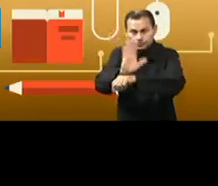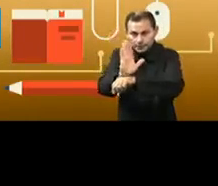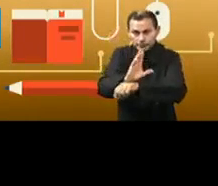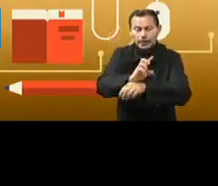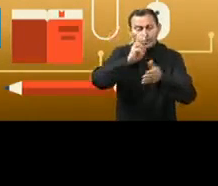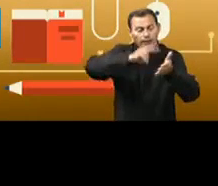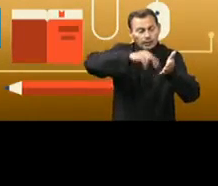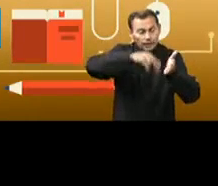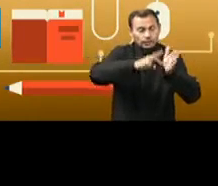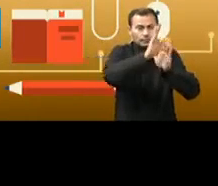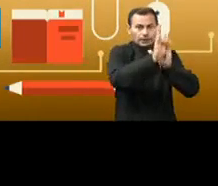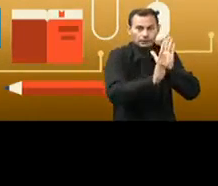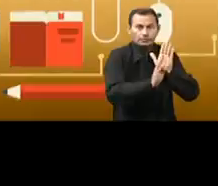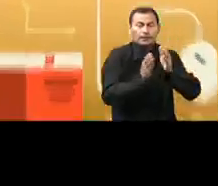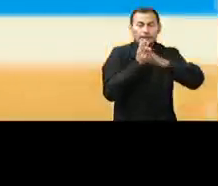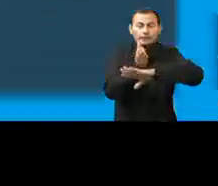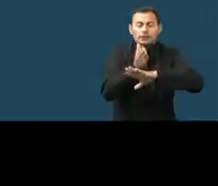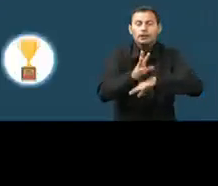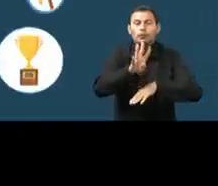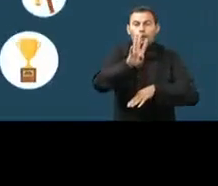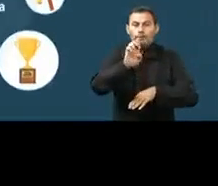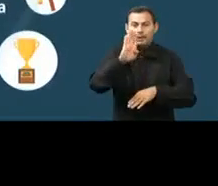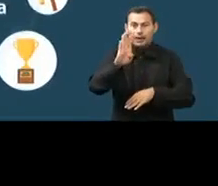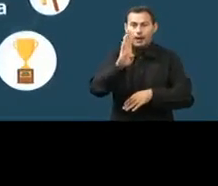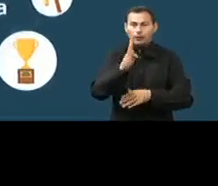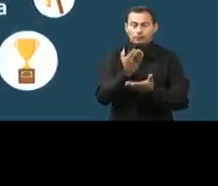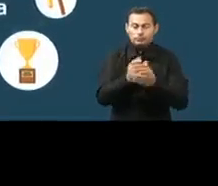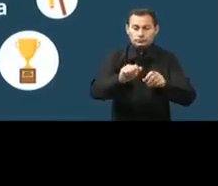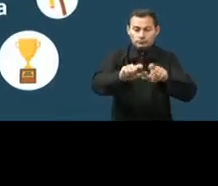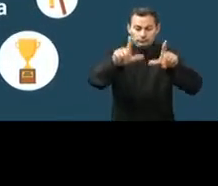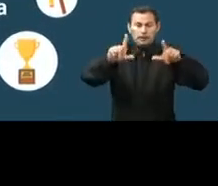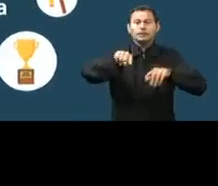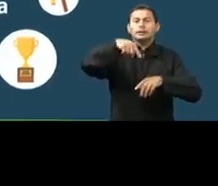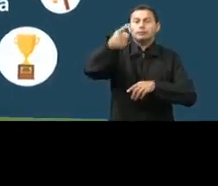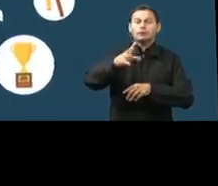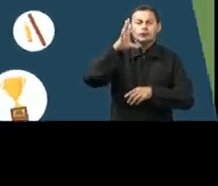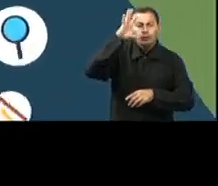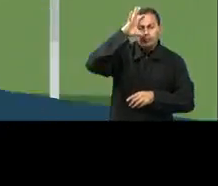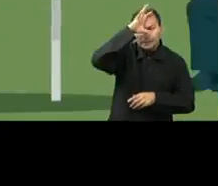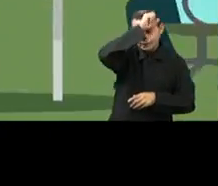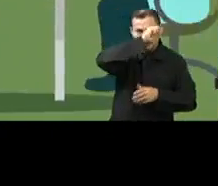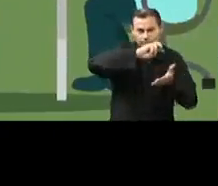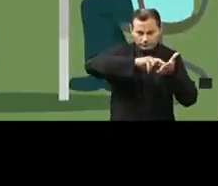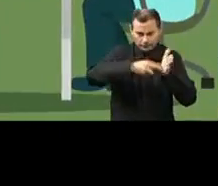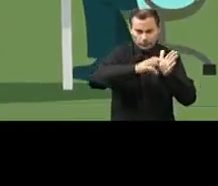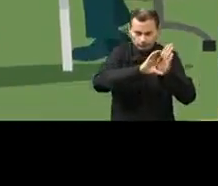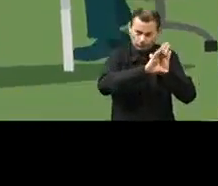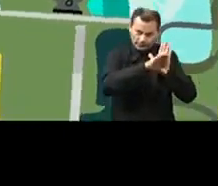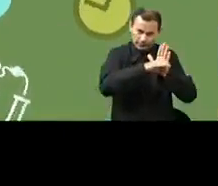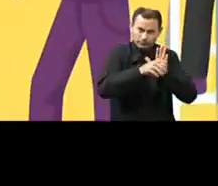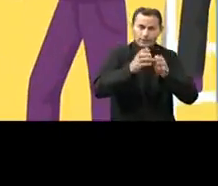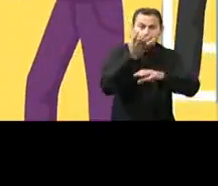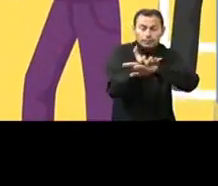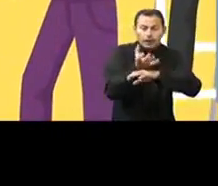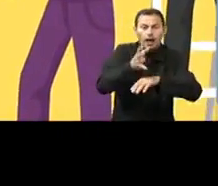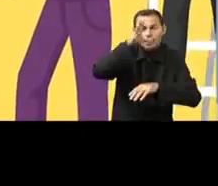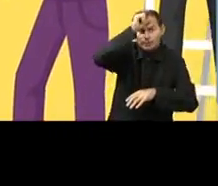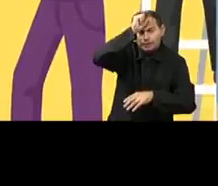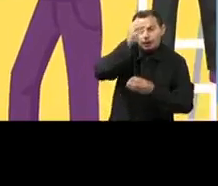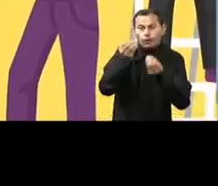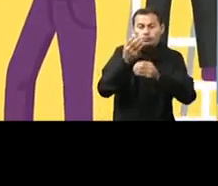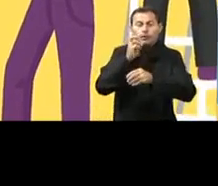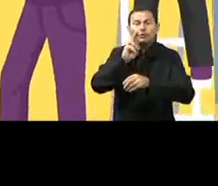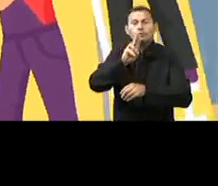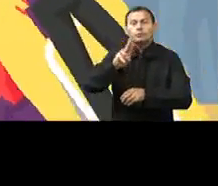os textos e acessar as web-aulas. E depois de compreender os conceitos da disciplina, você aprendeu como aplicar